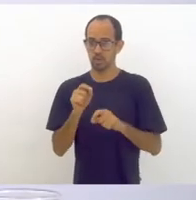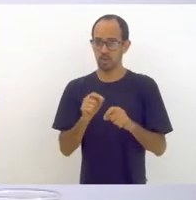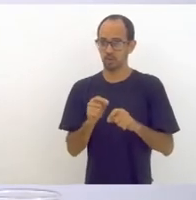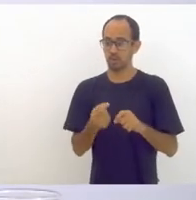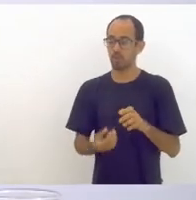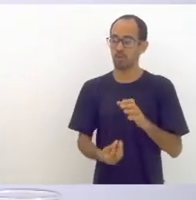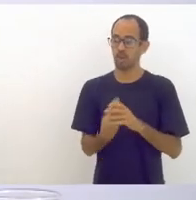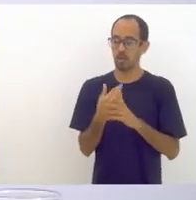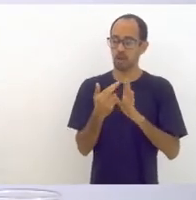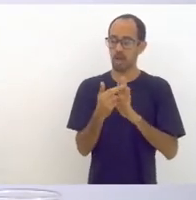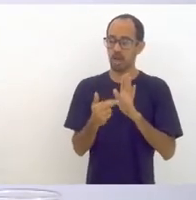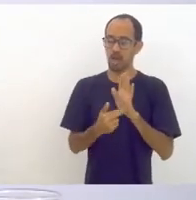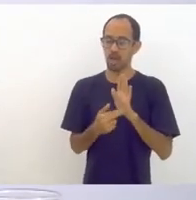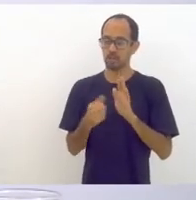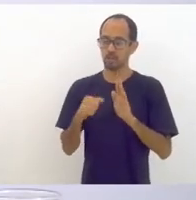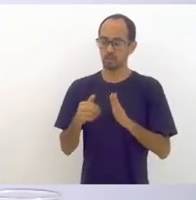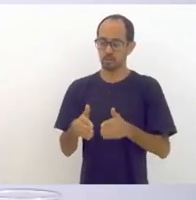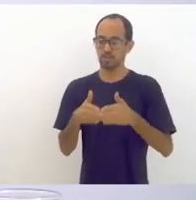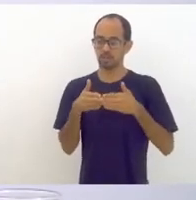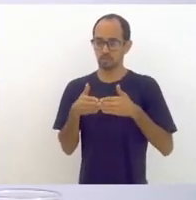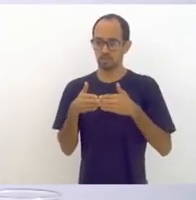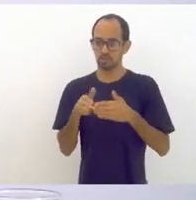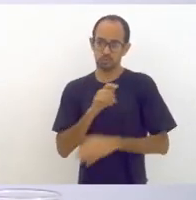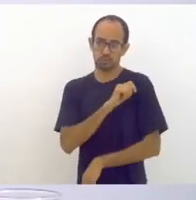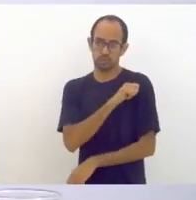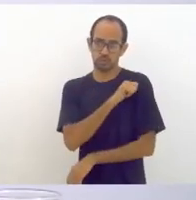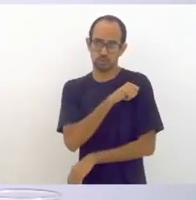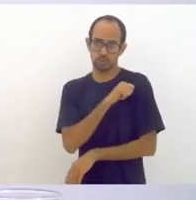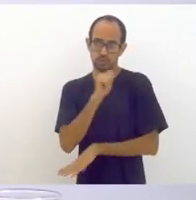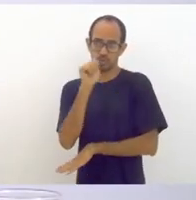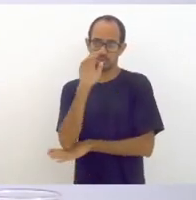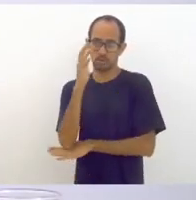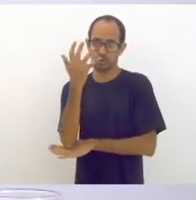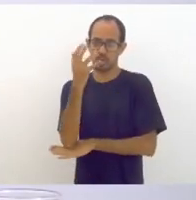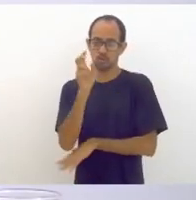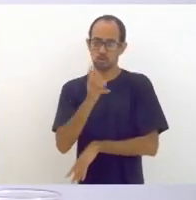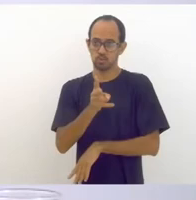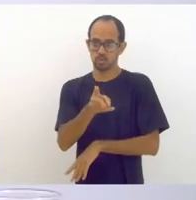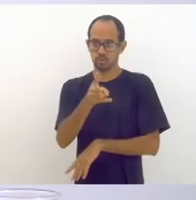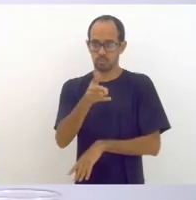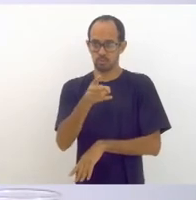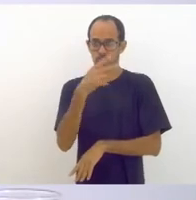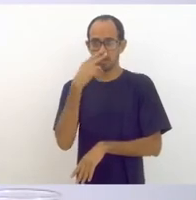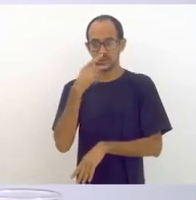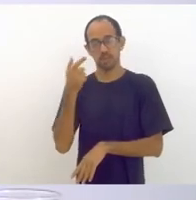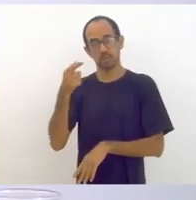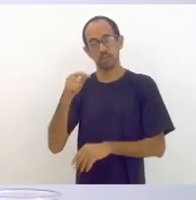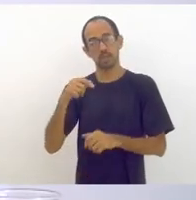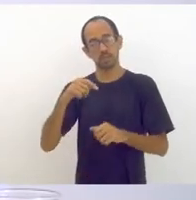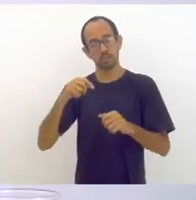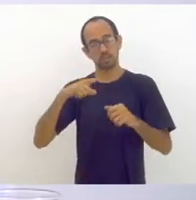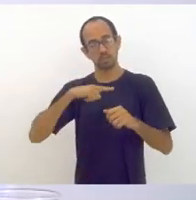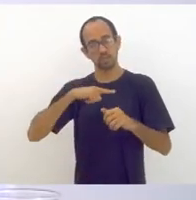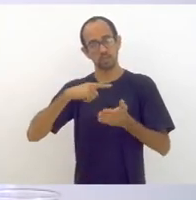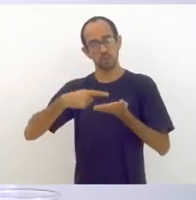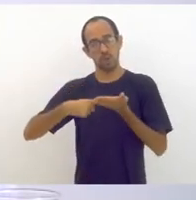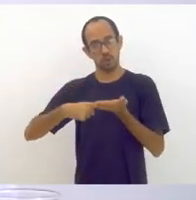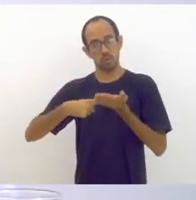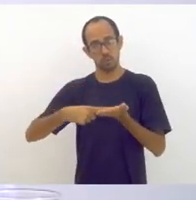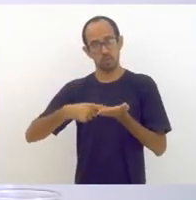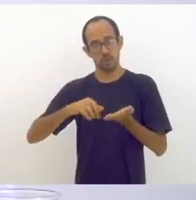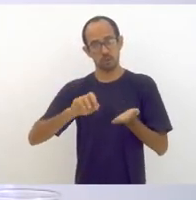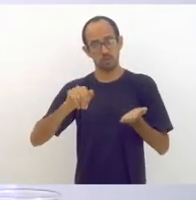regra que tem que ter licenciamento e fiscalização ambiental permanente. Parecia que a gente ia caminhar para um acordo. Aí, tanto a FIRJAN quanto